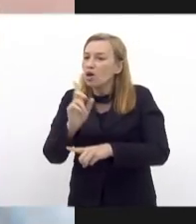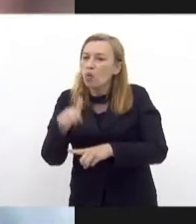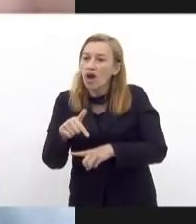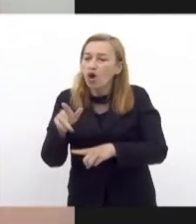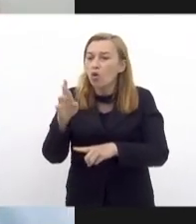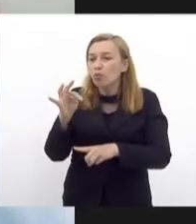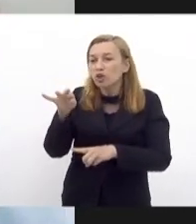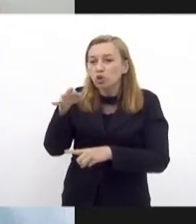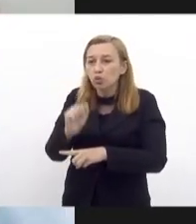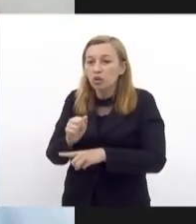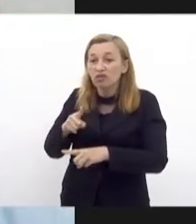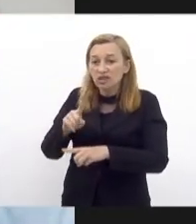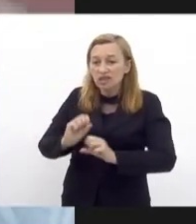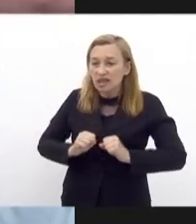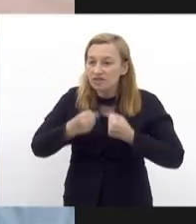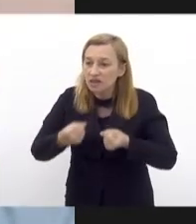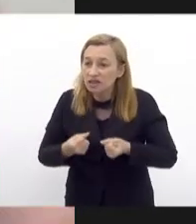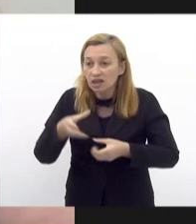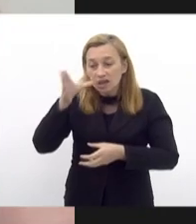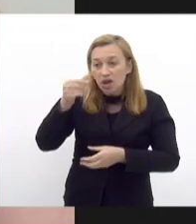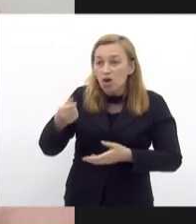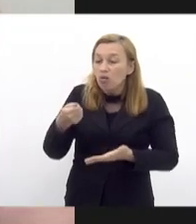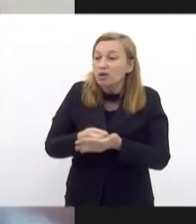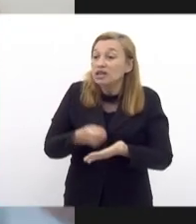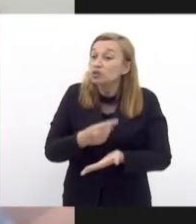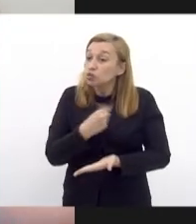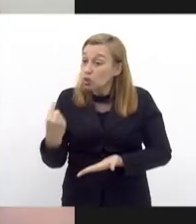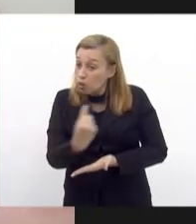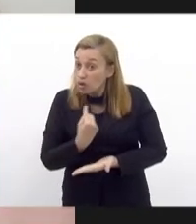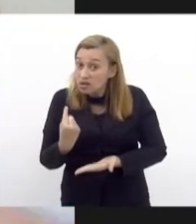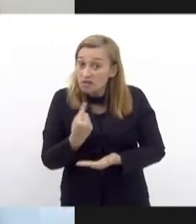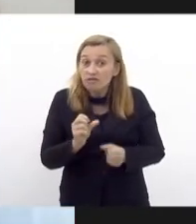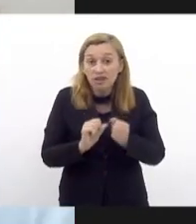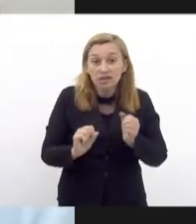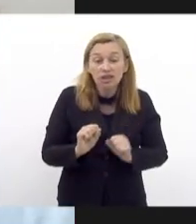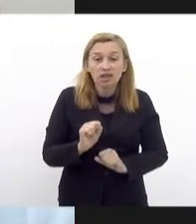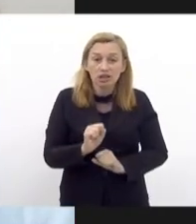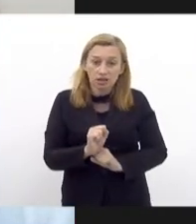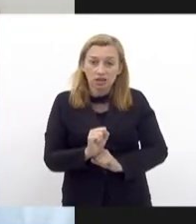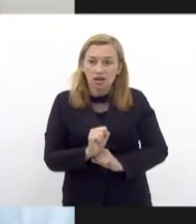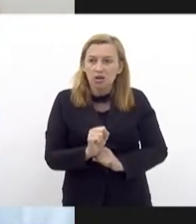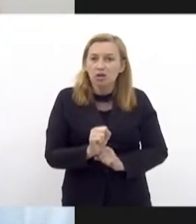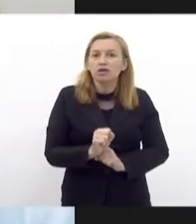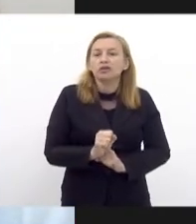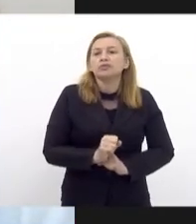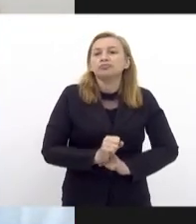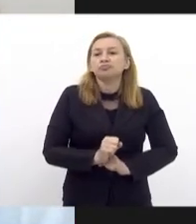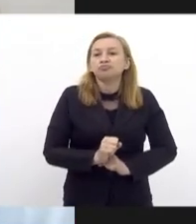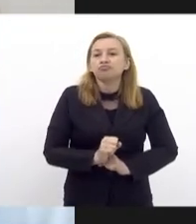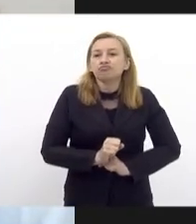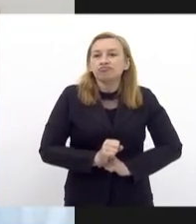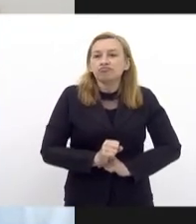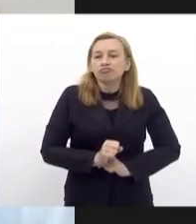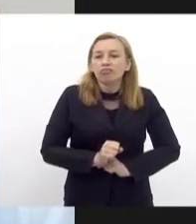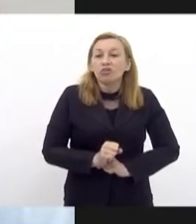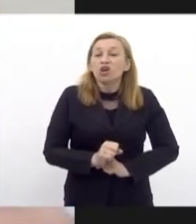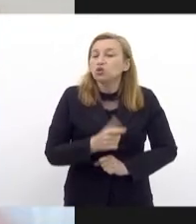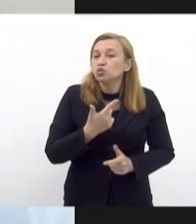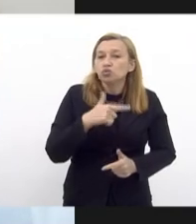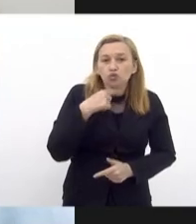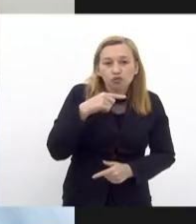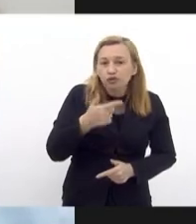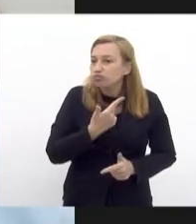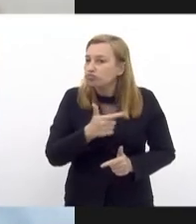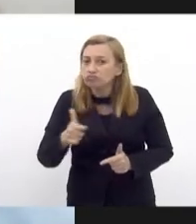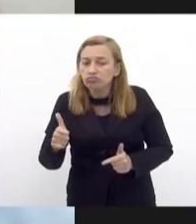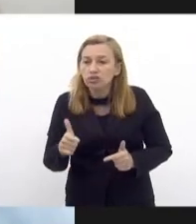ruptura. Você defender interesse. É obrigação nossa todos fazer. Mas a gente não tem que ter problema. E eu não tenho a mínima dúvida que, muitas